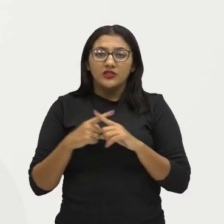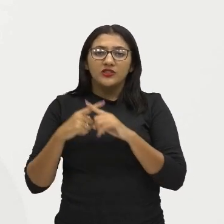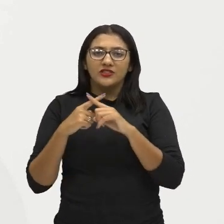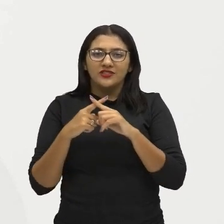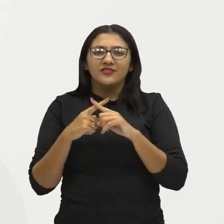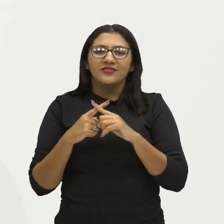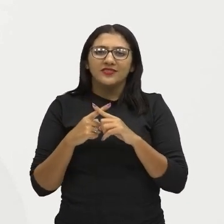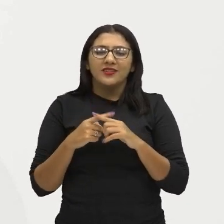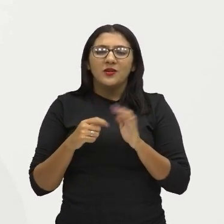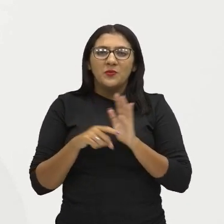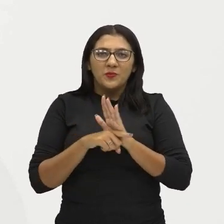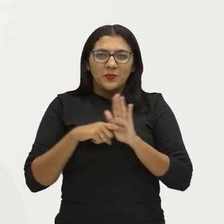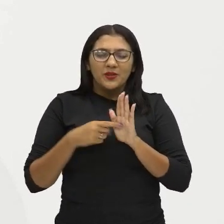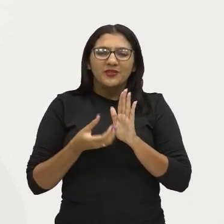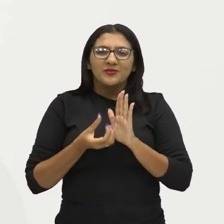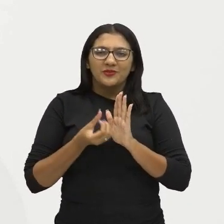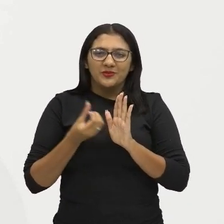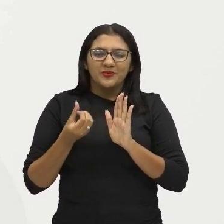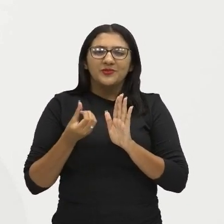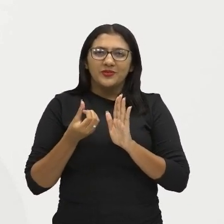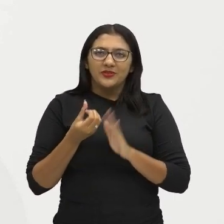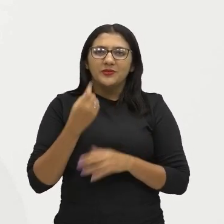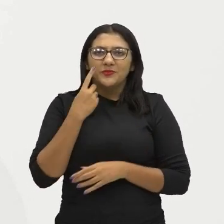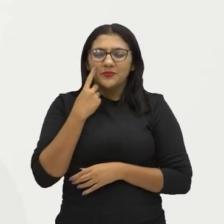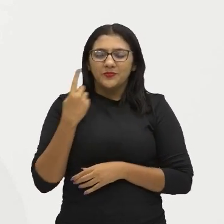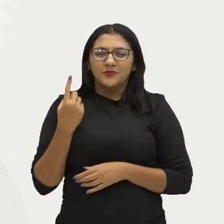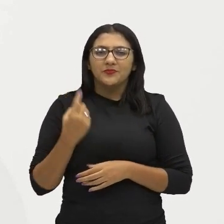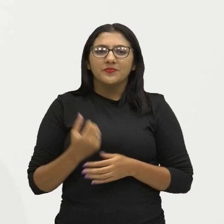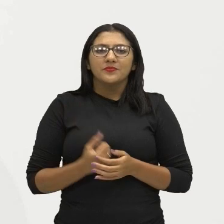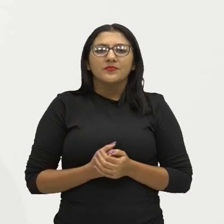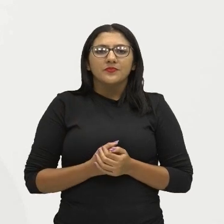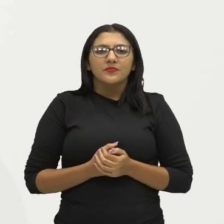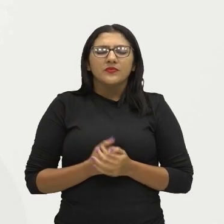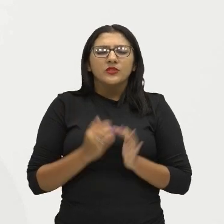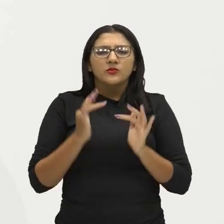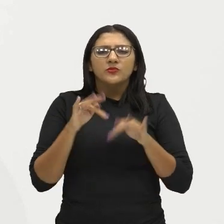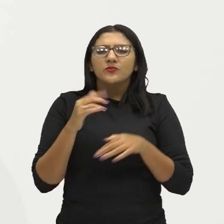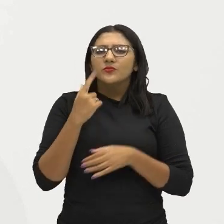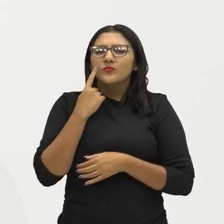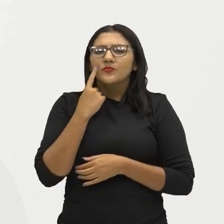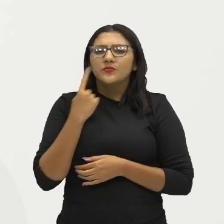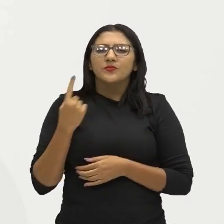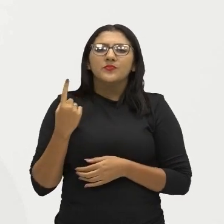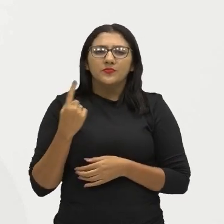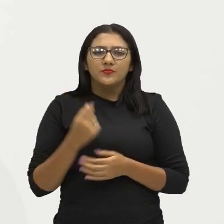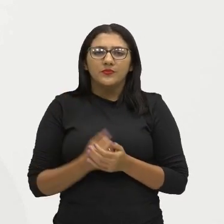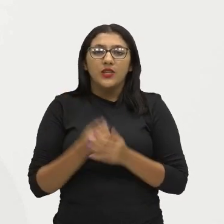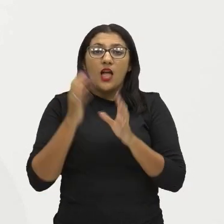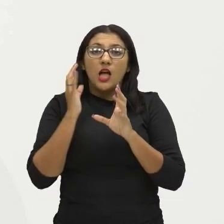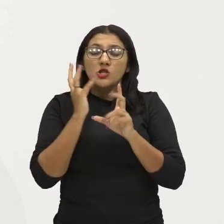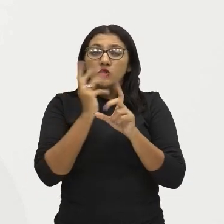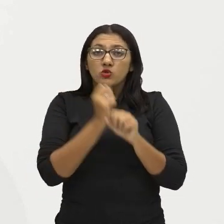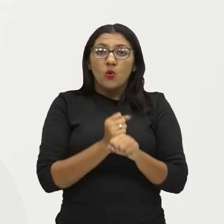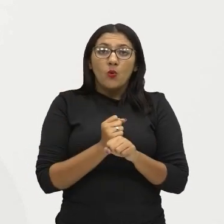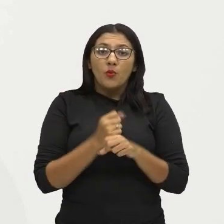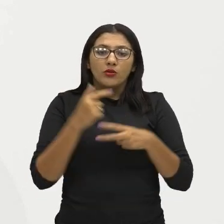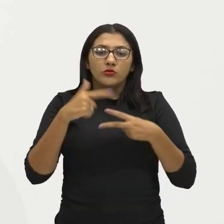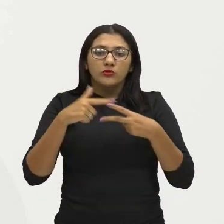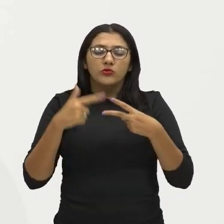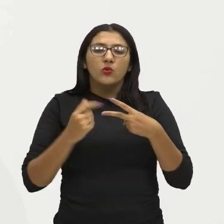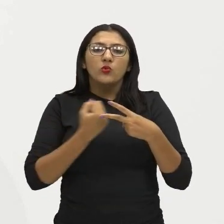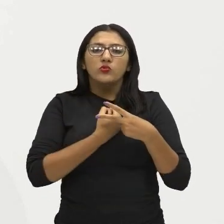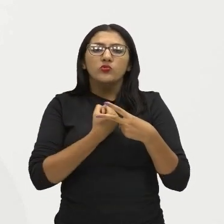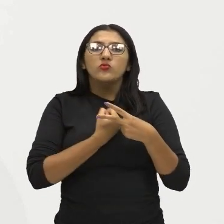para a linguagem matemática, 3x menos 6. E por último aqui, ó, a soma de 2 números.